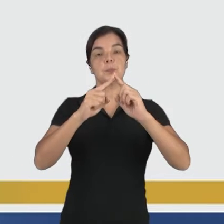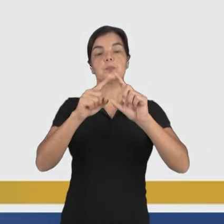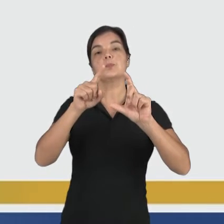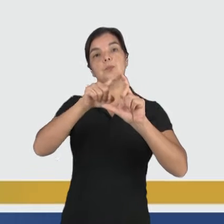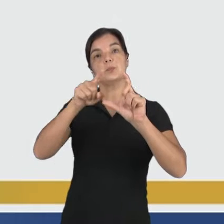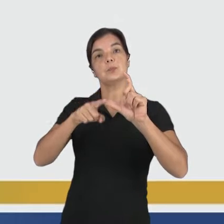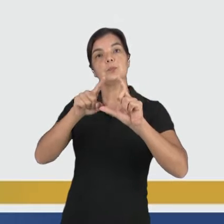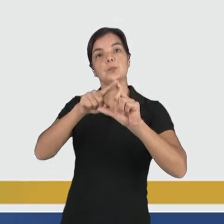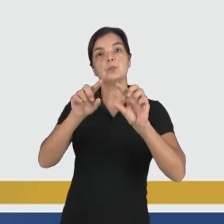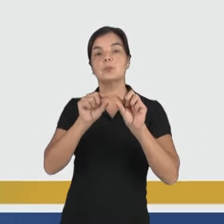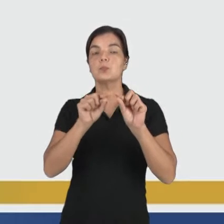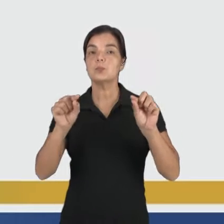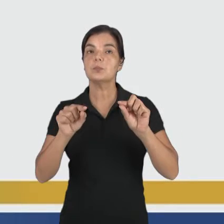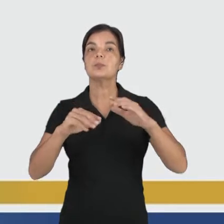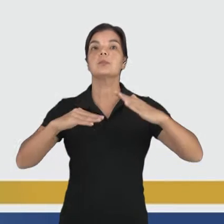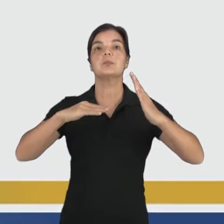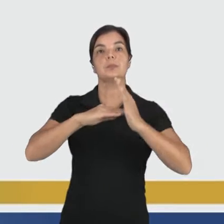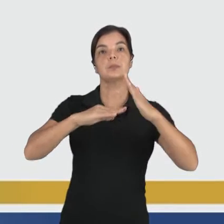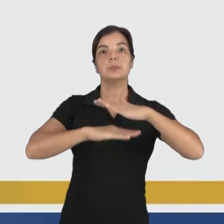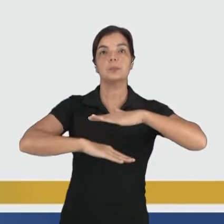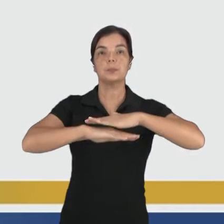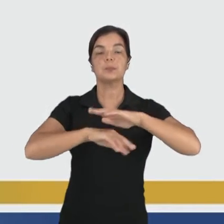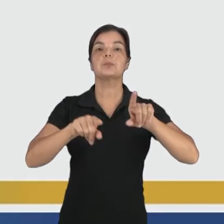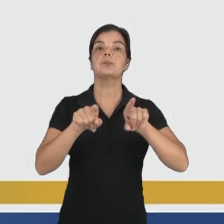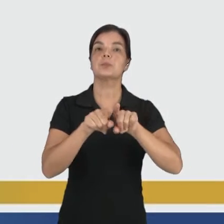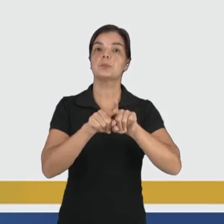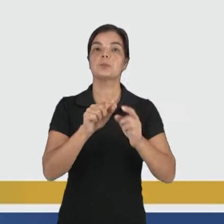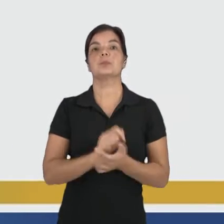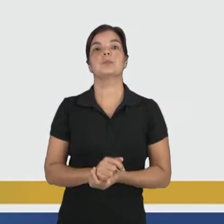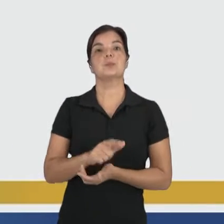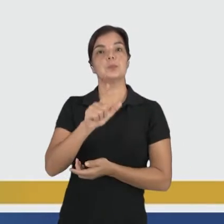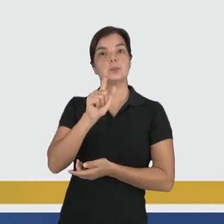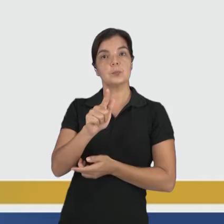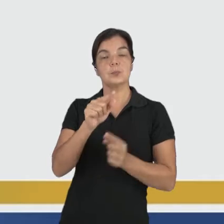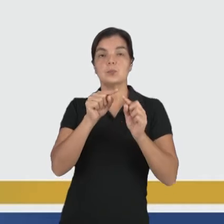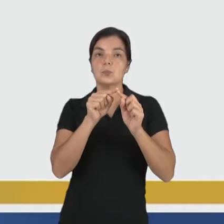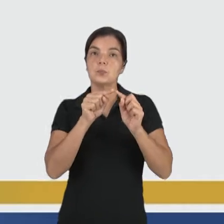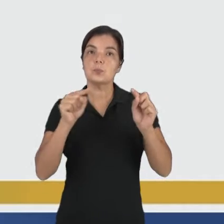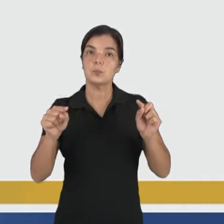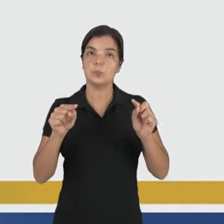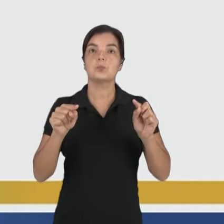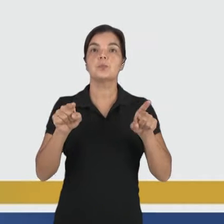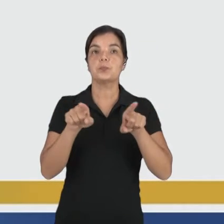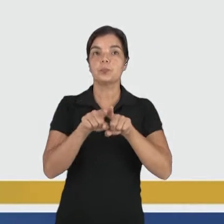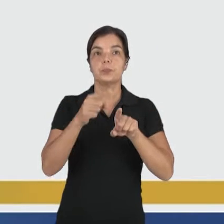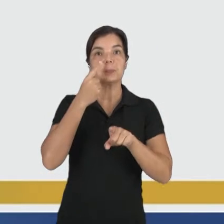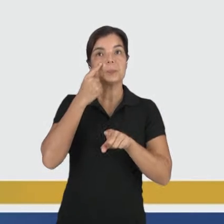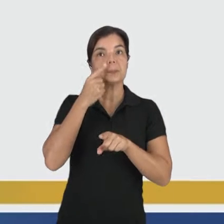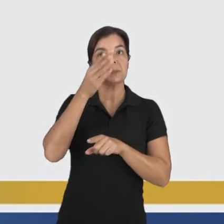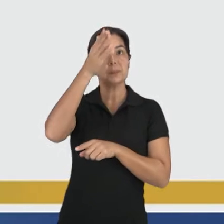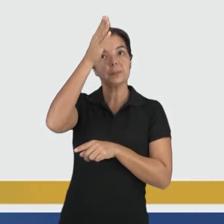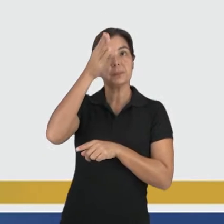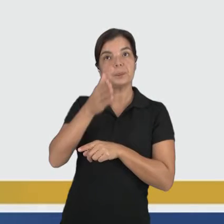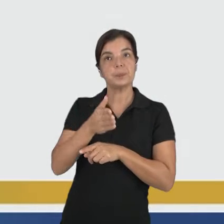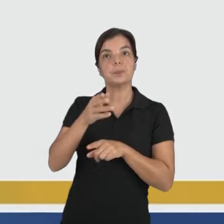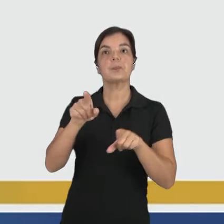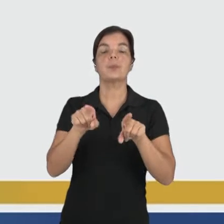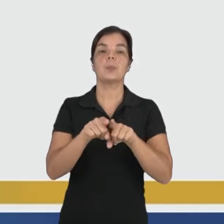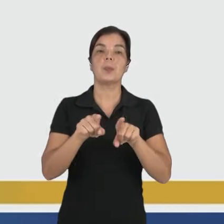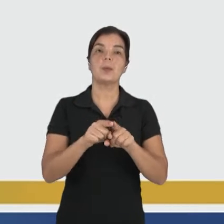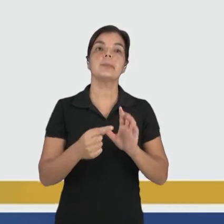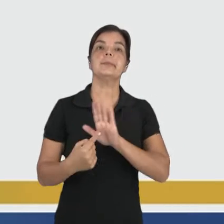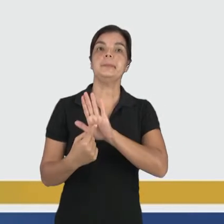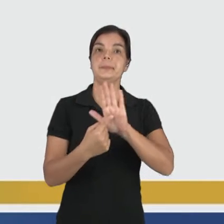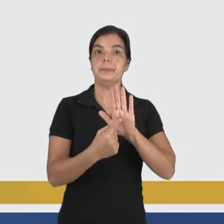circunferência até a base. A geratriz é um segmento de reta, AV, conforme vocês estão vendo aí na sua